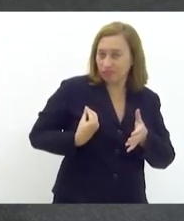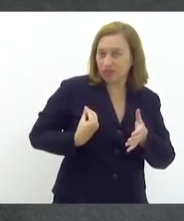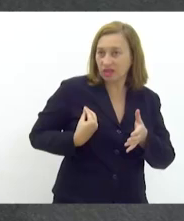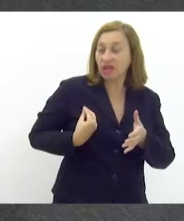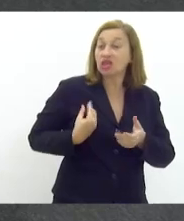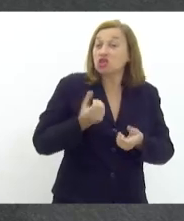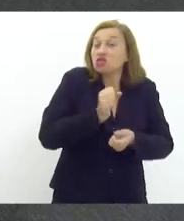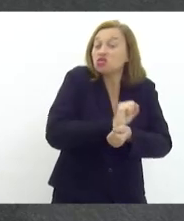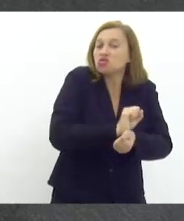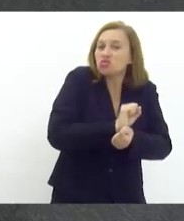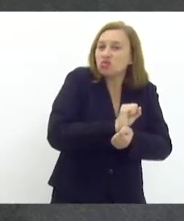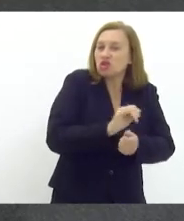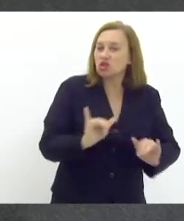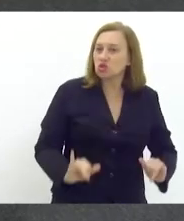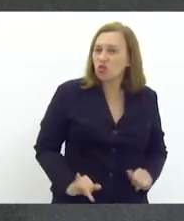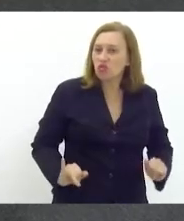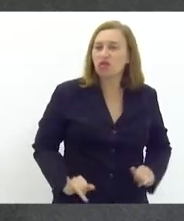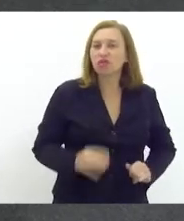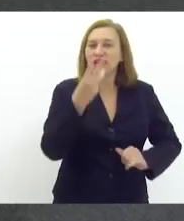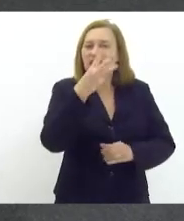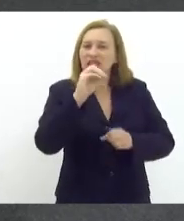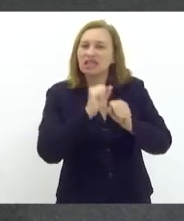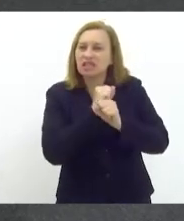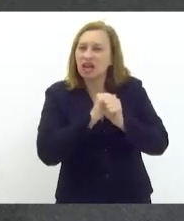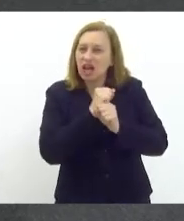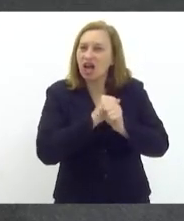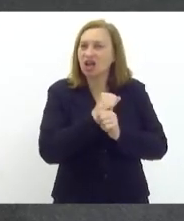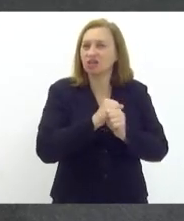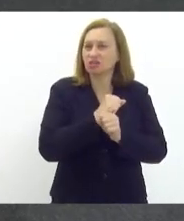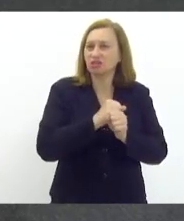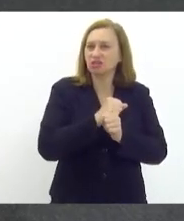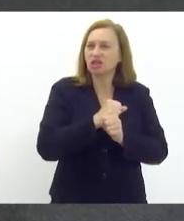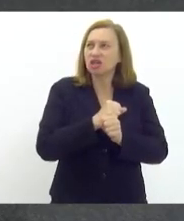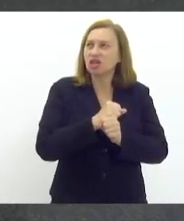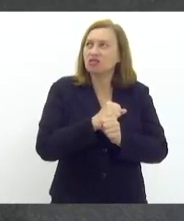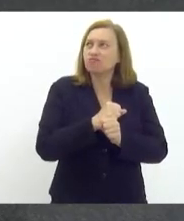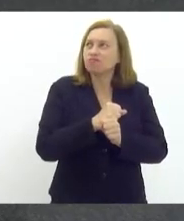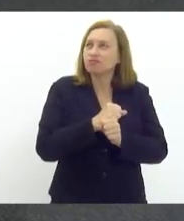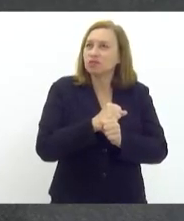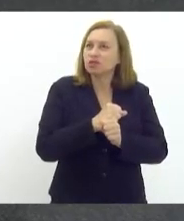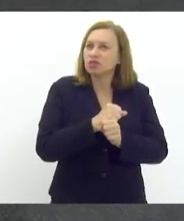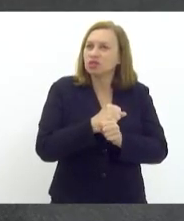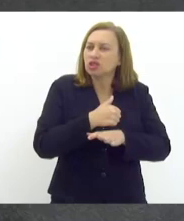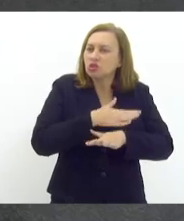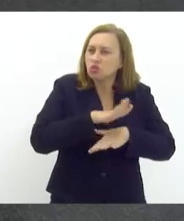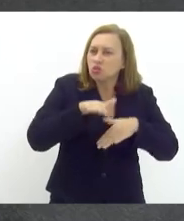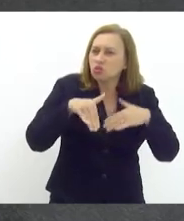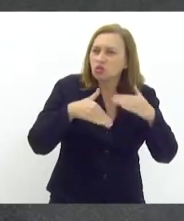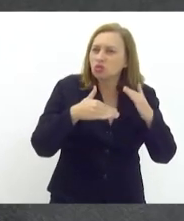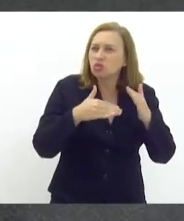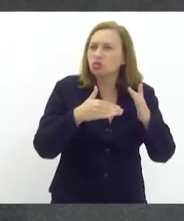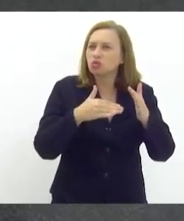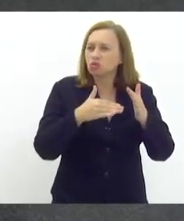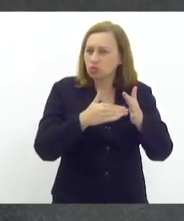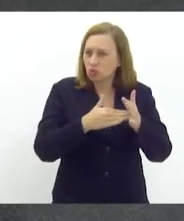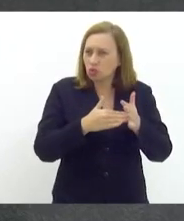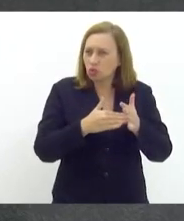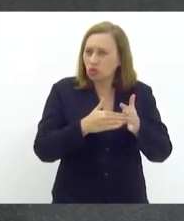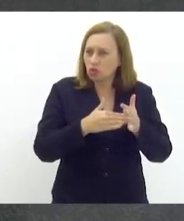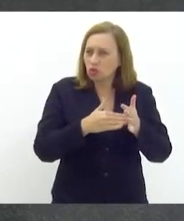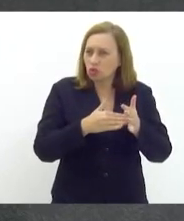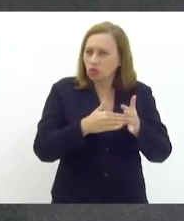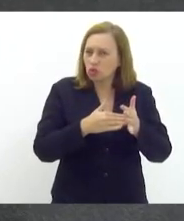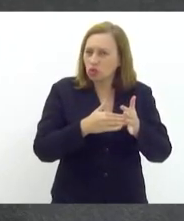que não foi reformado mas que tem todas as o flagelo todas as mazeras de uma função